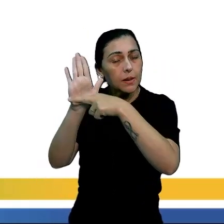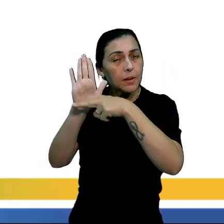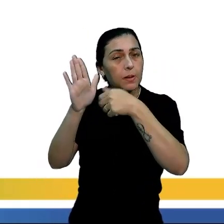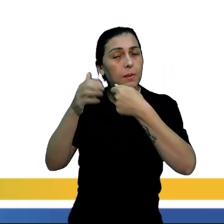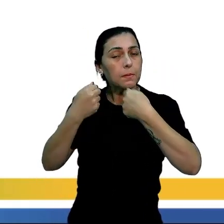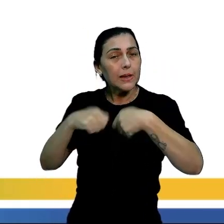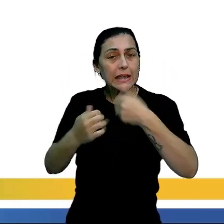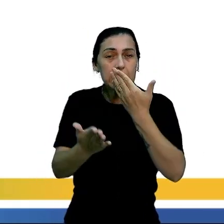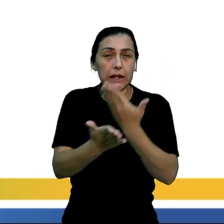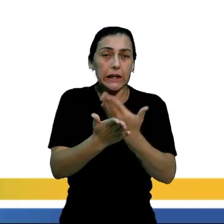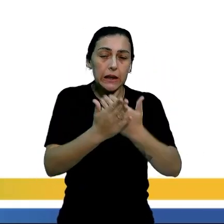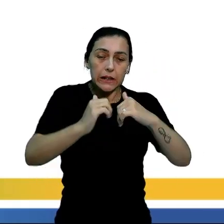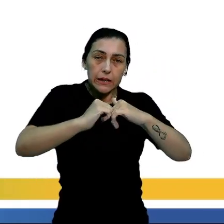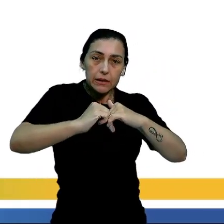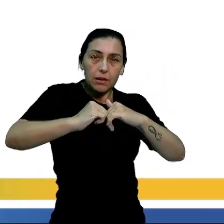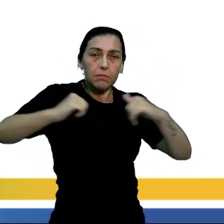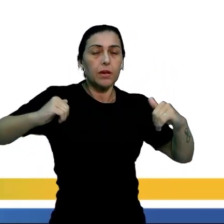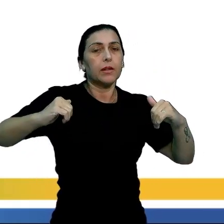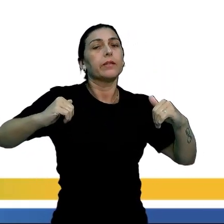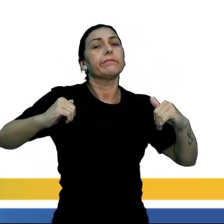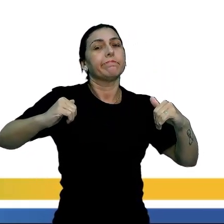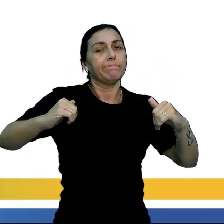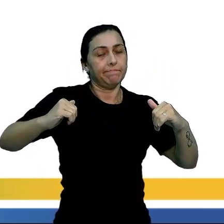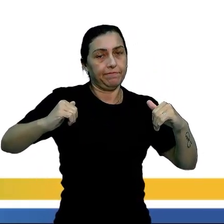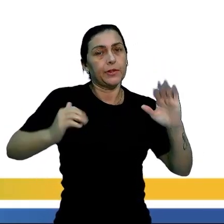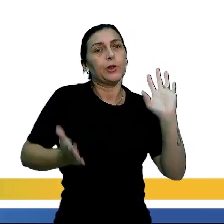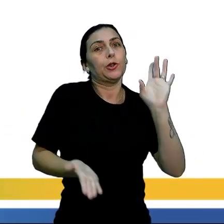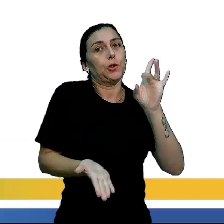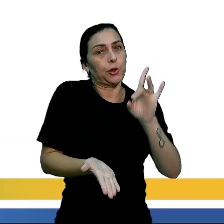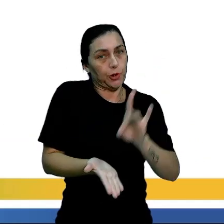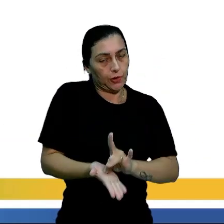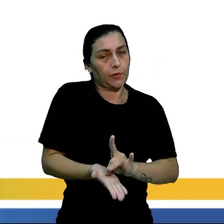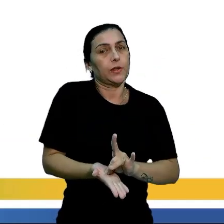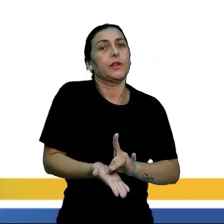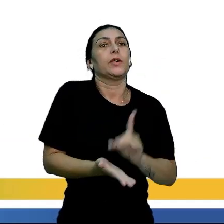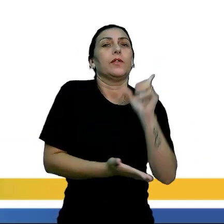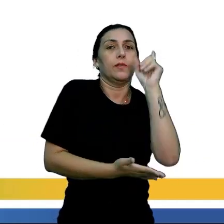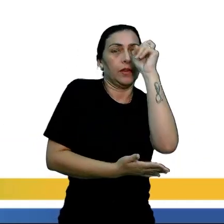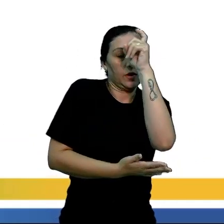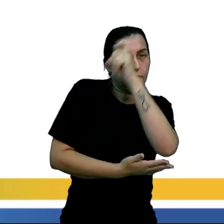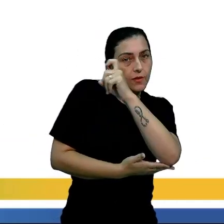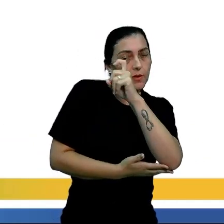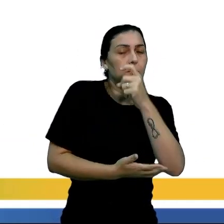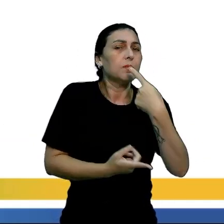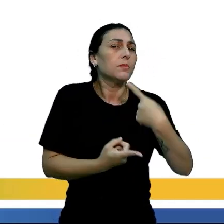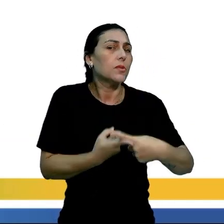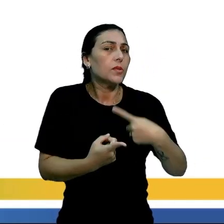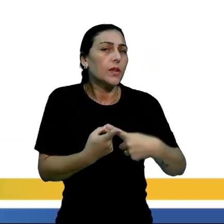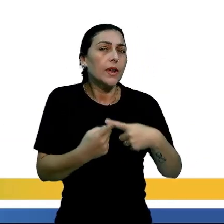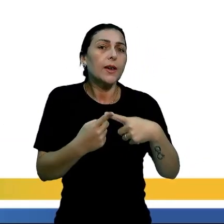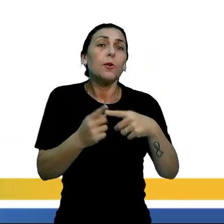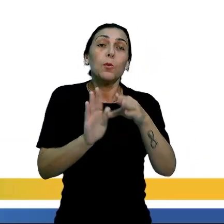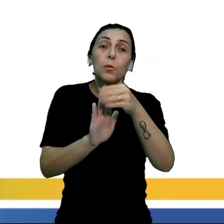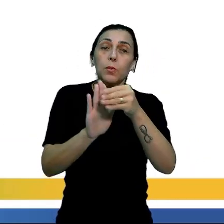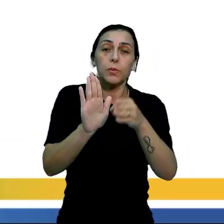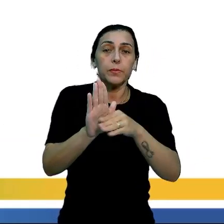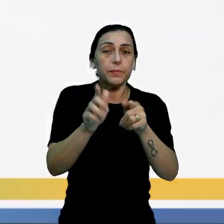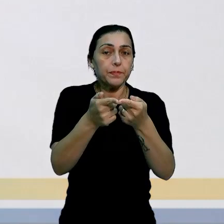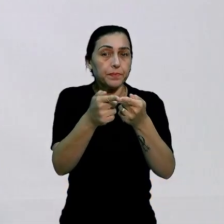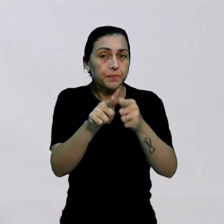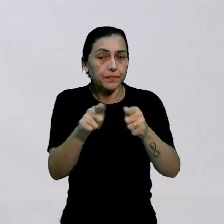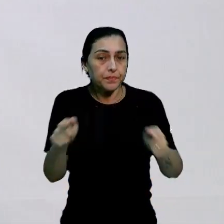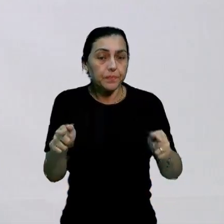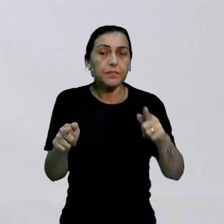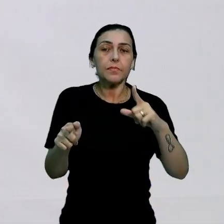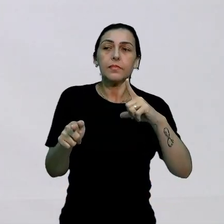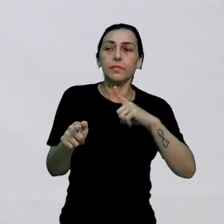ser estudada separado, realmente vai ficar muito difícil, tá? Por quê? Porque o conteúdo gramatical, ele